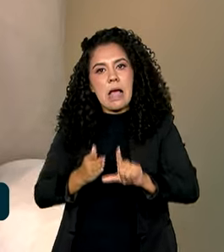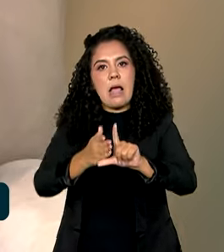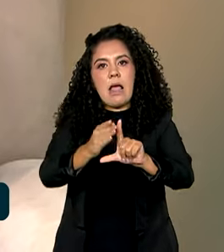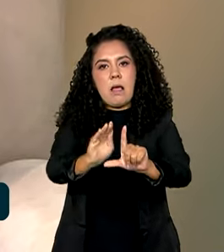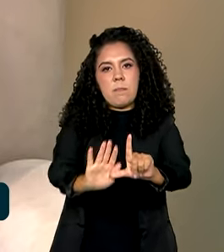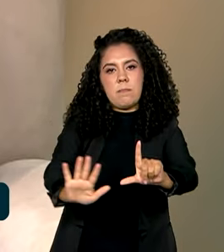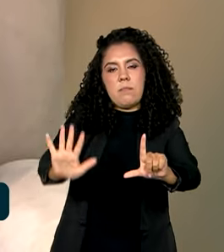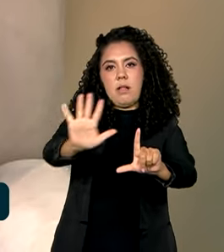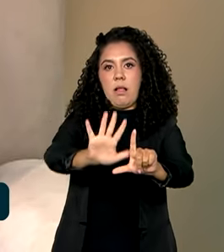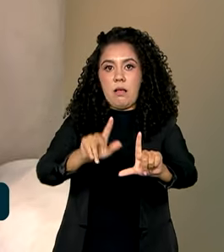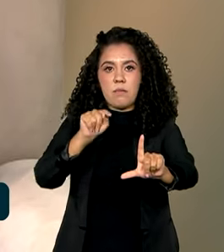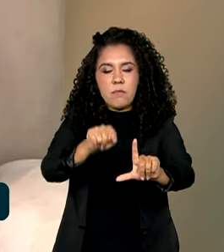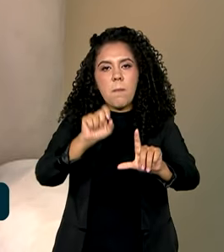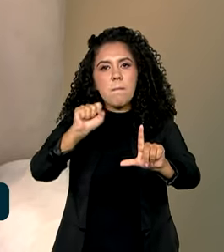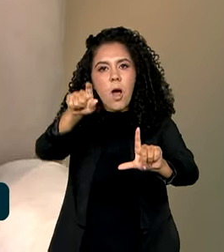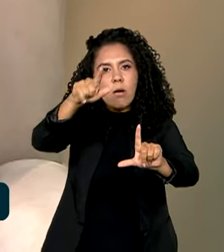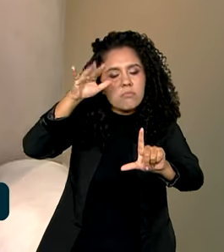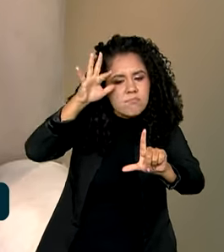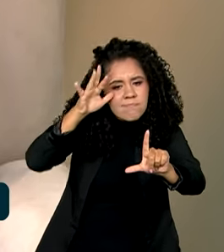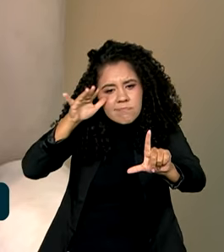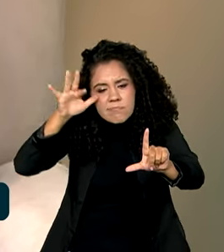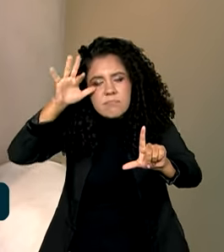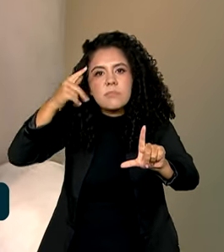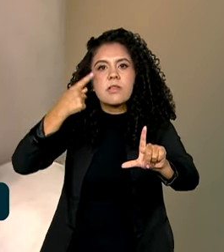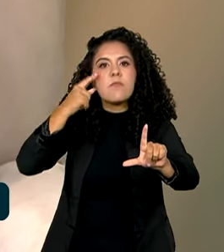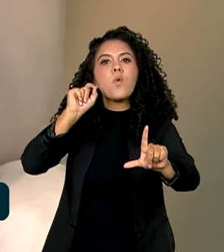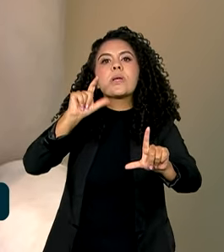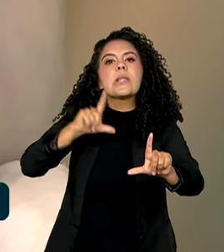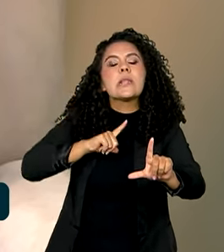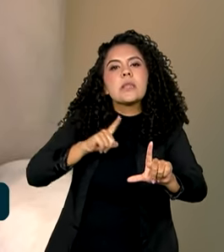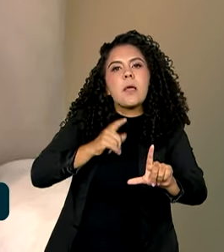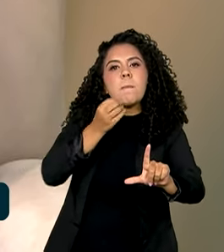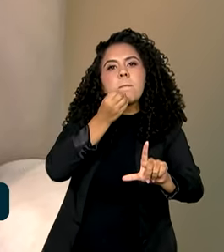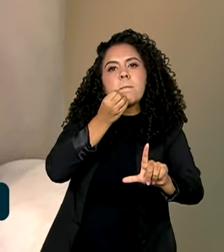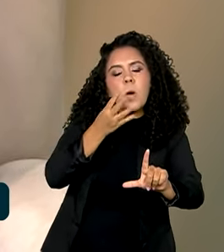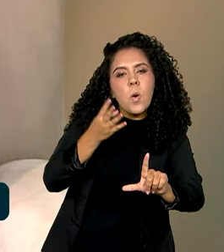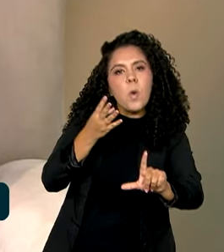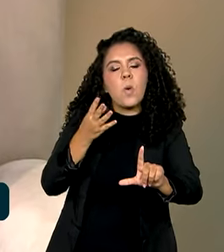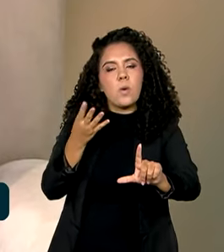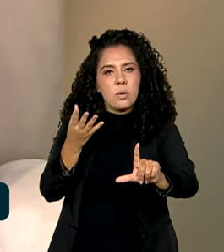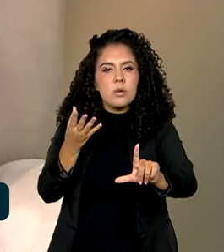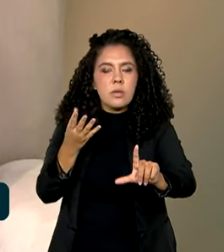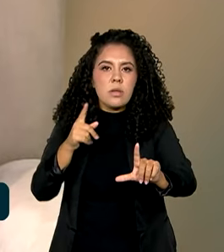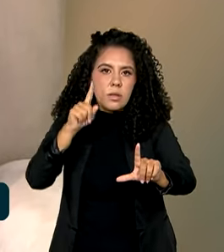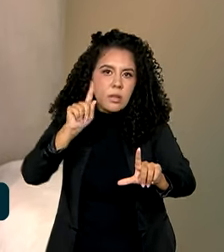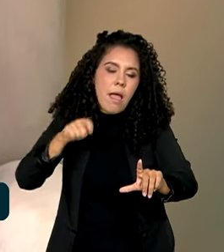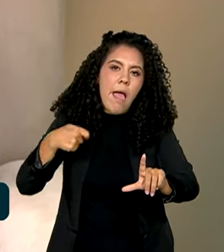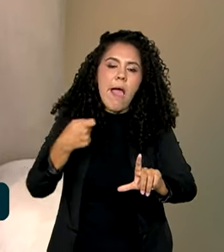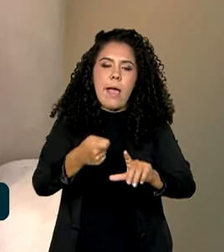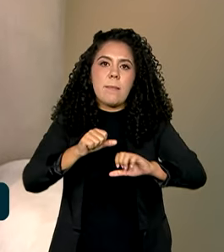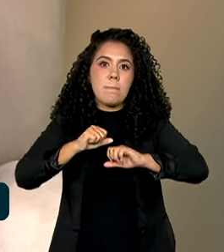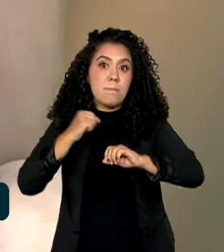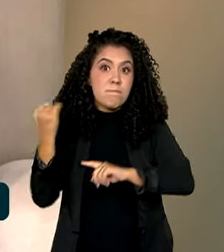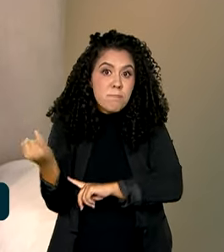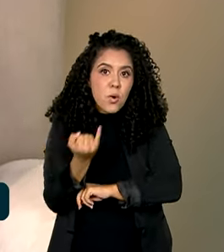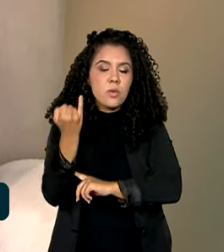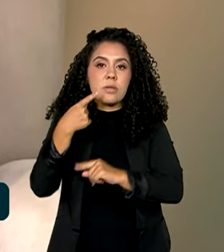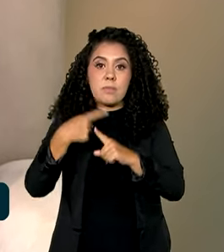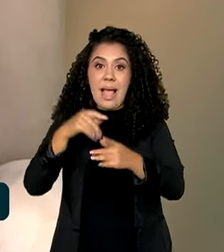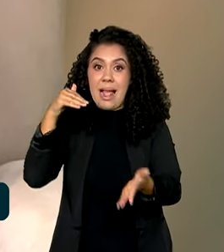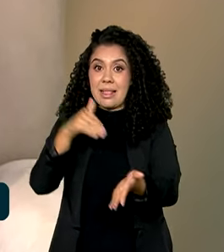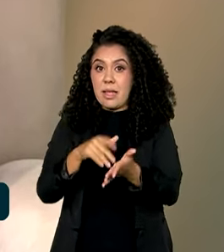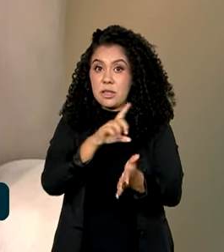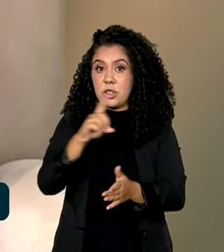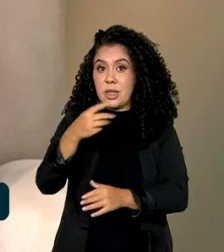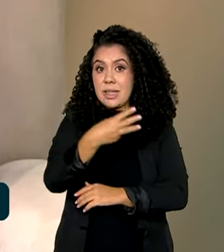ele pode ir lá ver o que, que tem de oportunidade para ele. Então, é um movimento importante que até 31 de